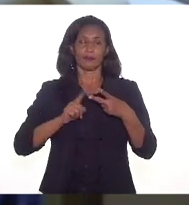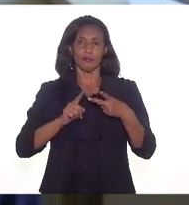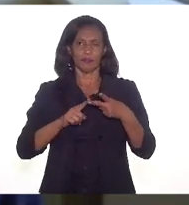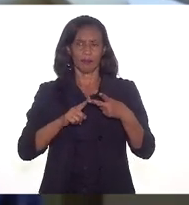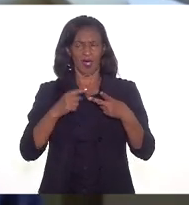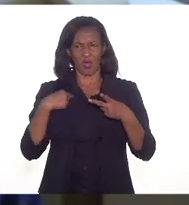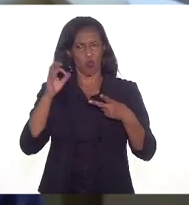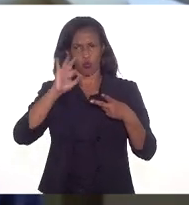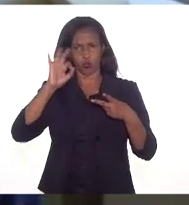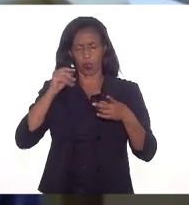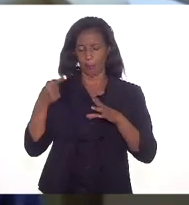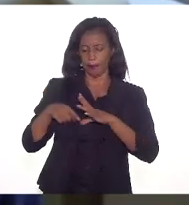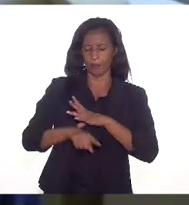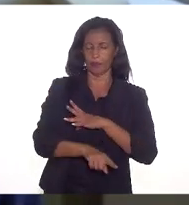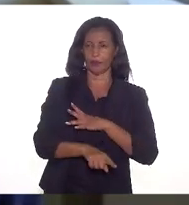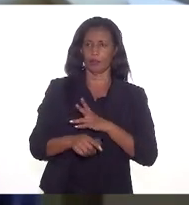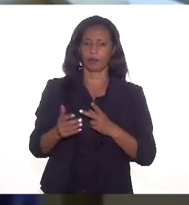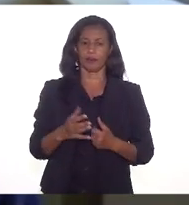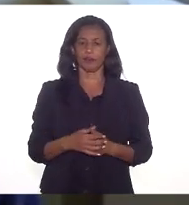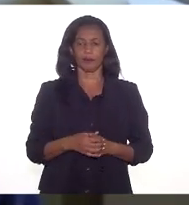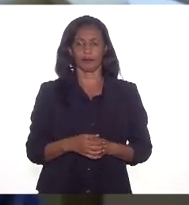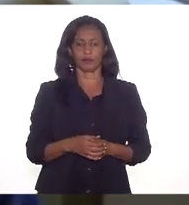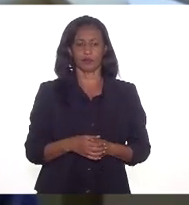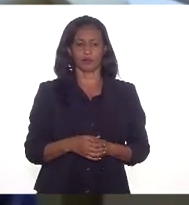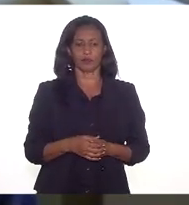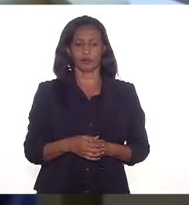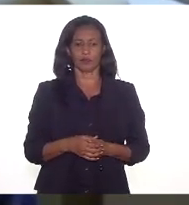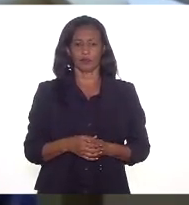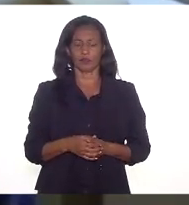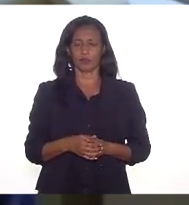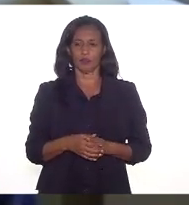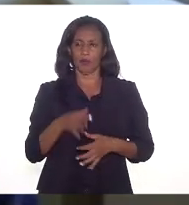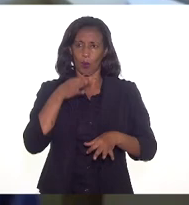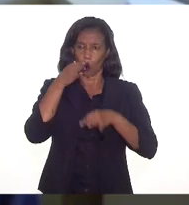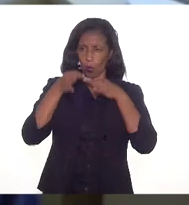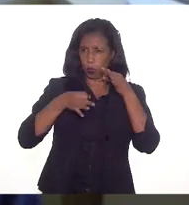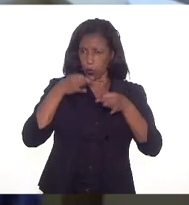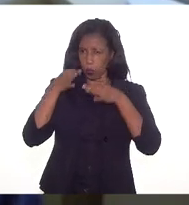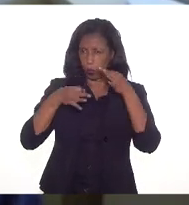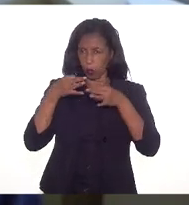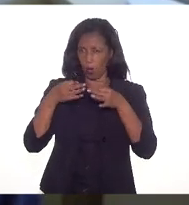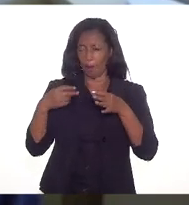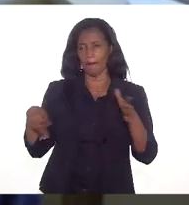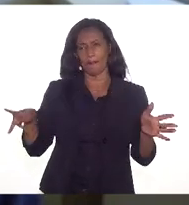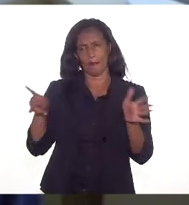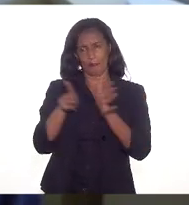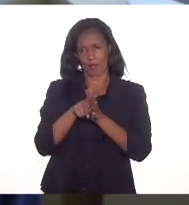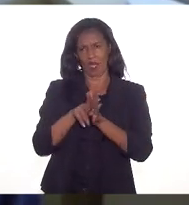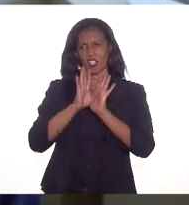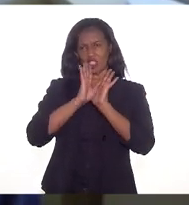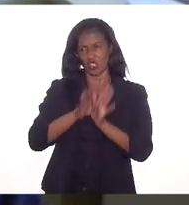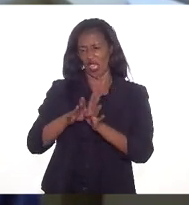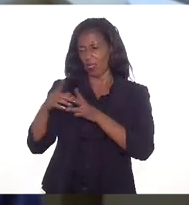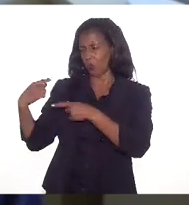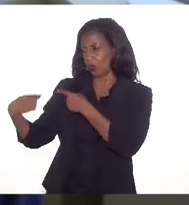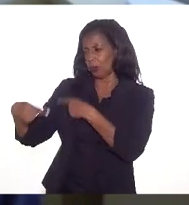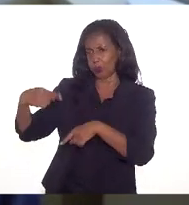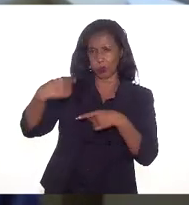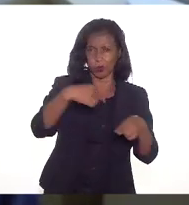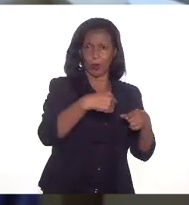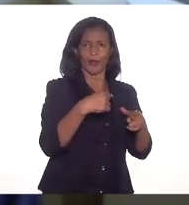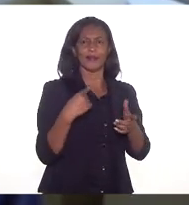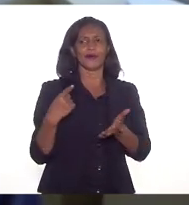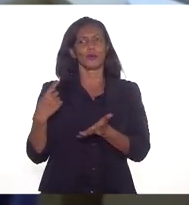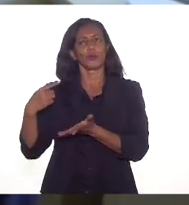me aprofundar, que as ressalvas fazem parte, porque a gente acabou de discutir com os secretários aqui presentes,